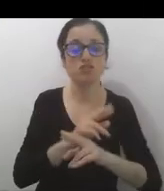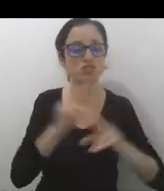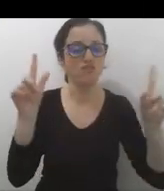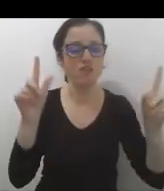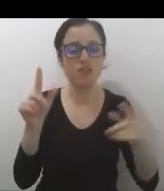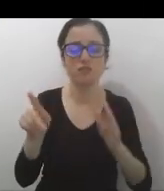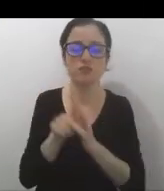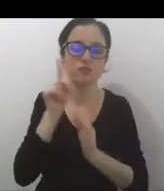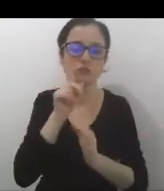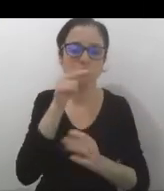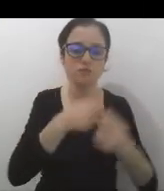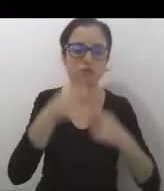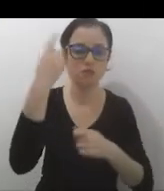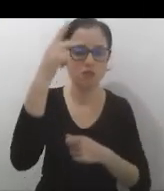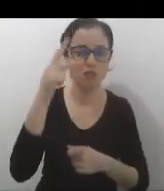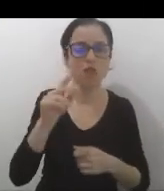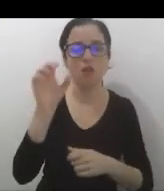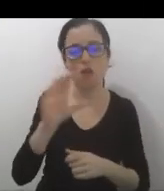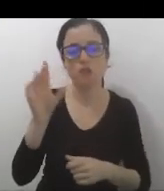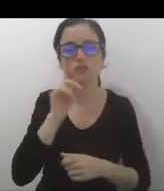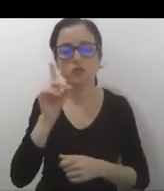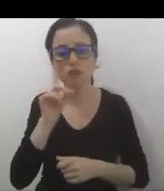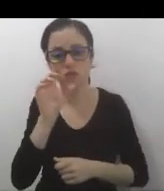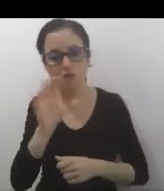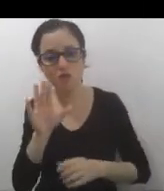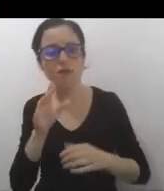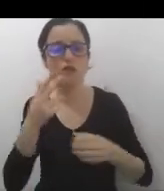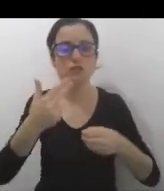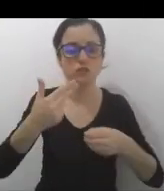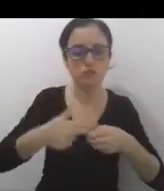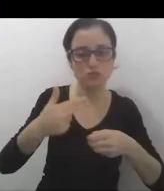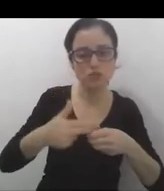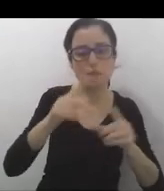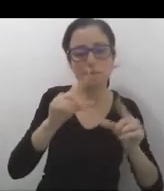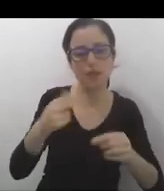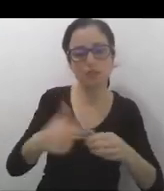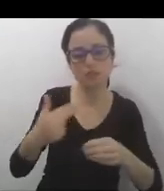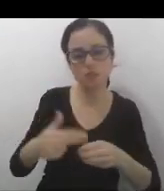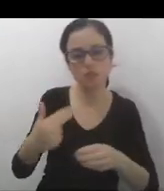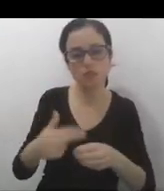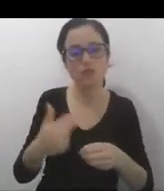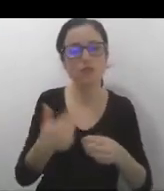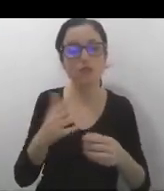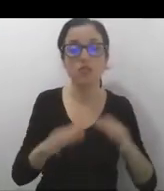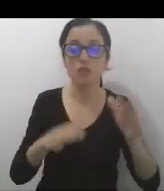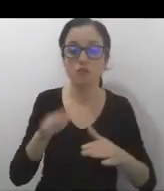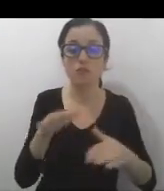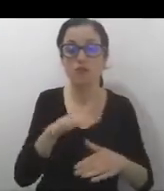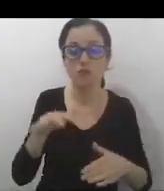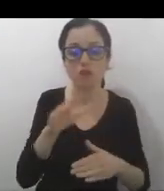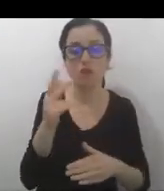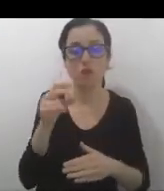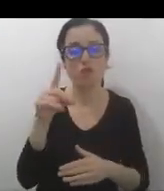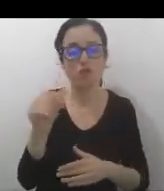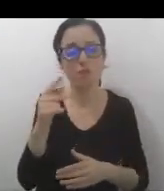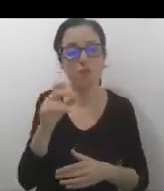do Honda, do Peugeot, não seja. Mas nessa área é. Então, entendeu? Eu pensei aqui no Brasil, com a tecnologia do Brasil, a São